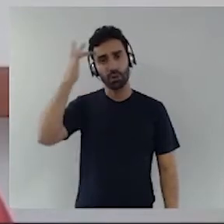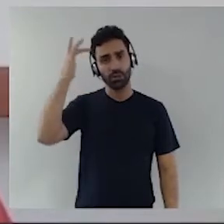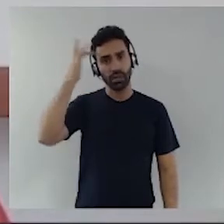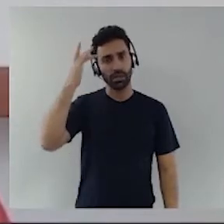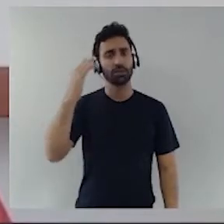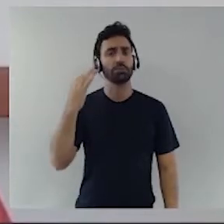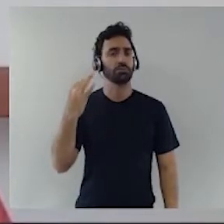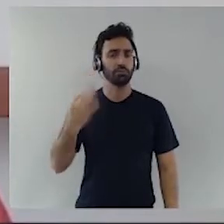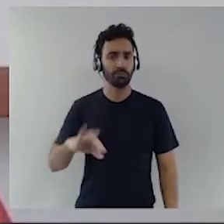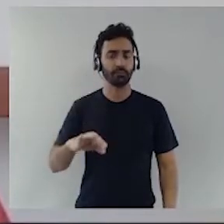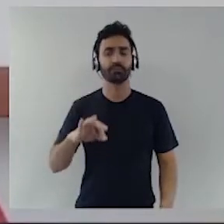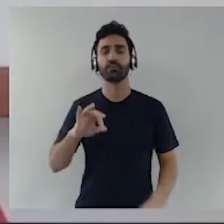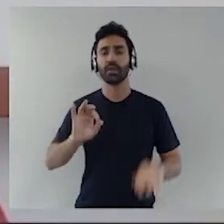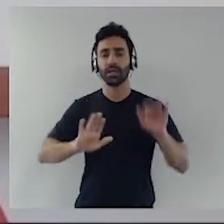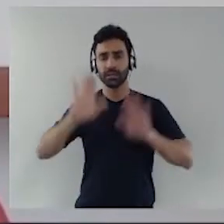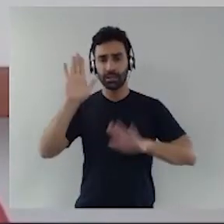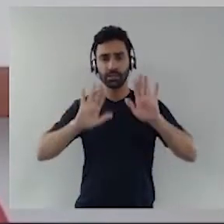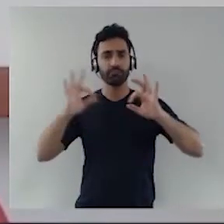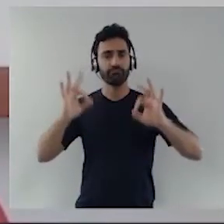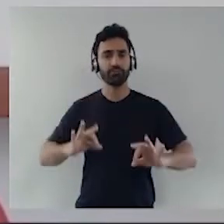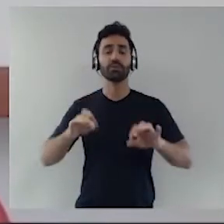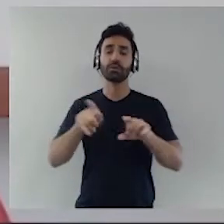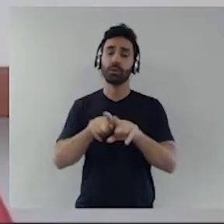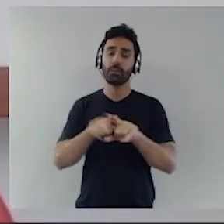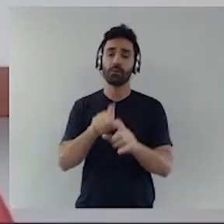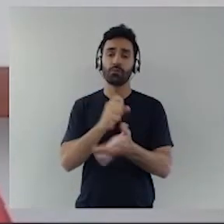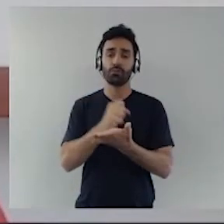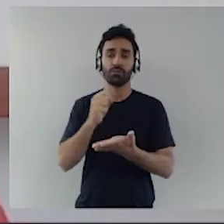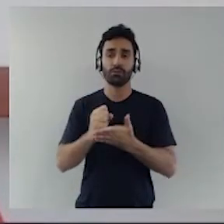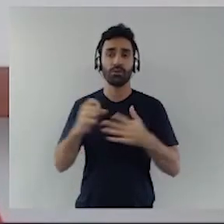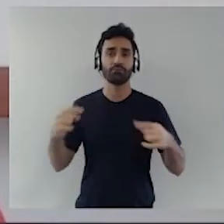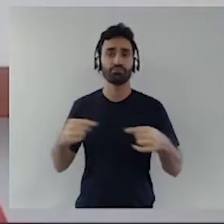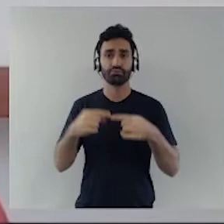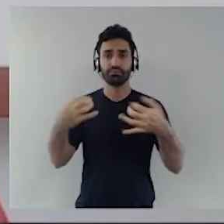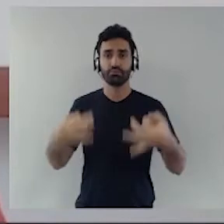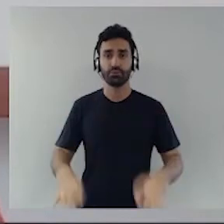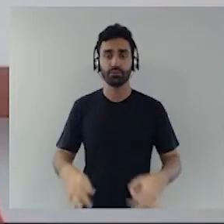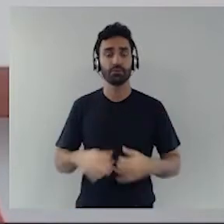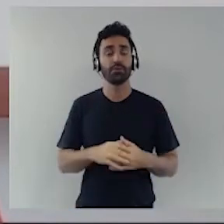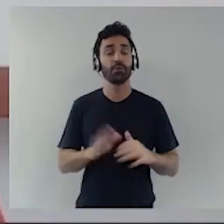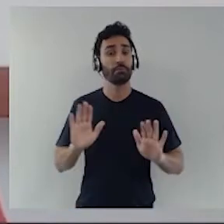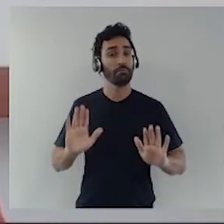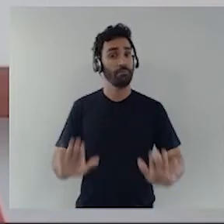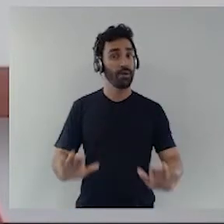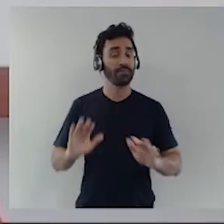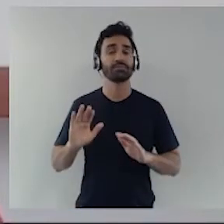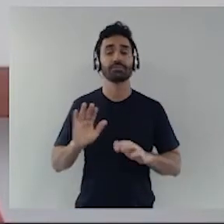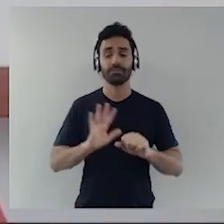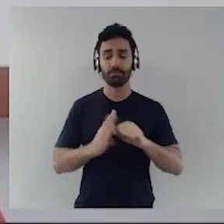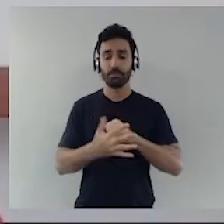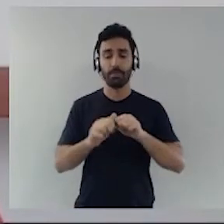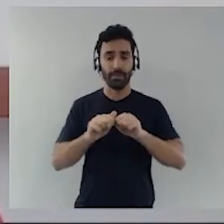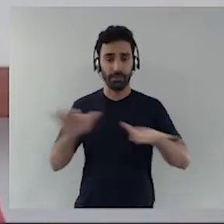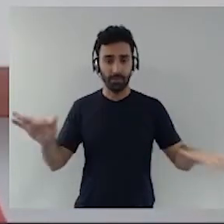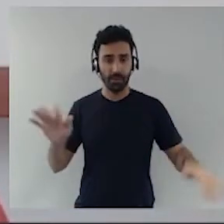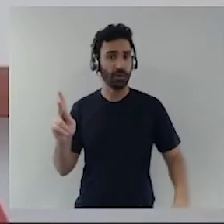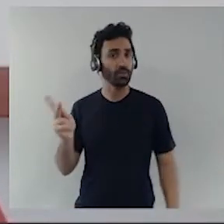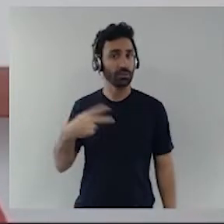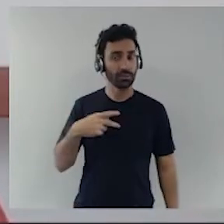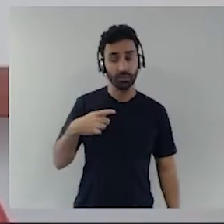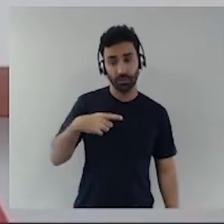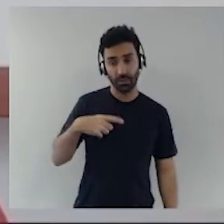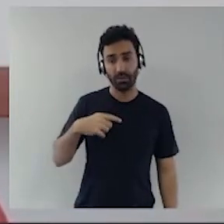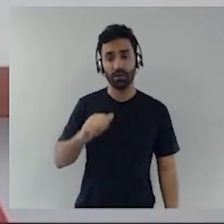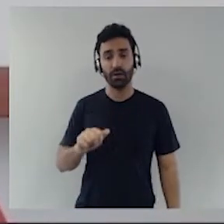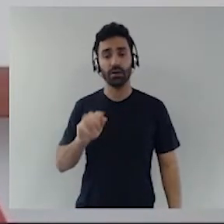em matéria de licitação em matéria de contratos mas a pandemia trouxe além desta